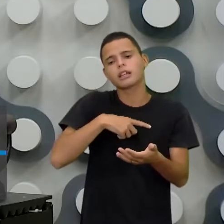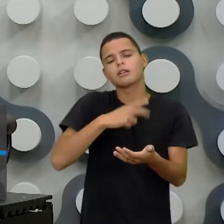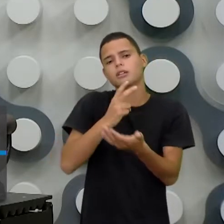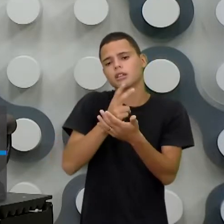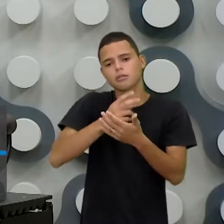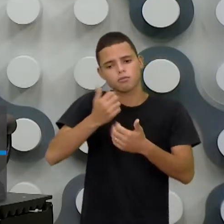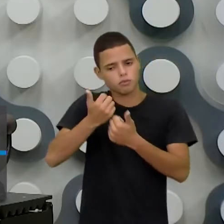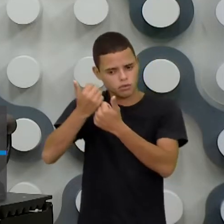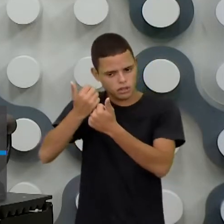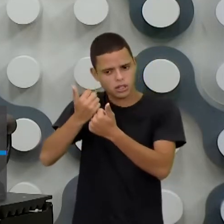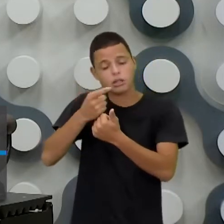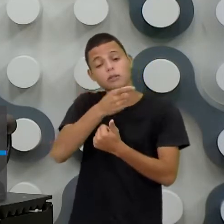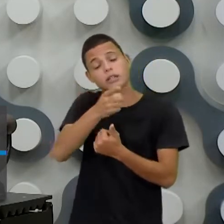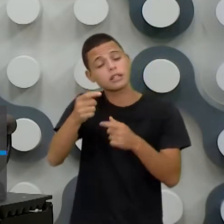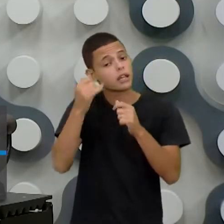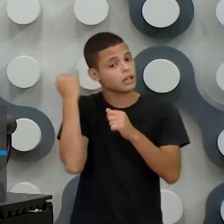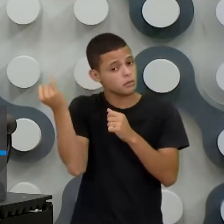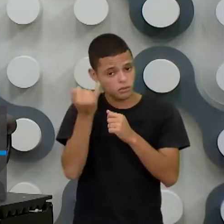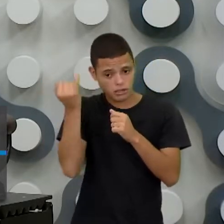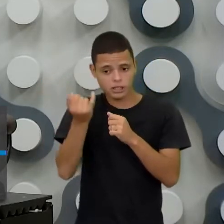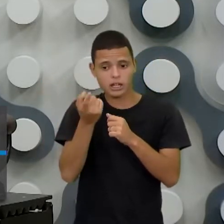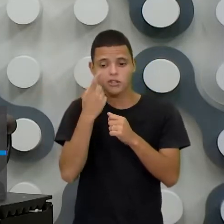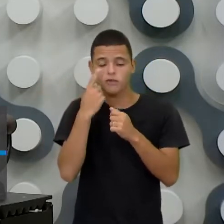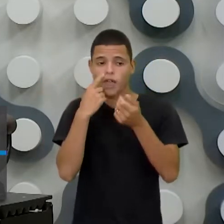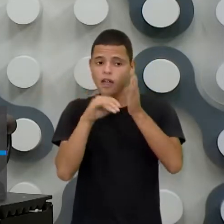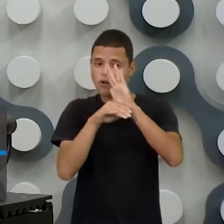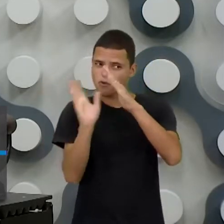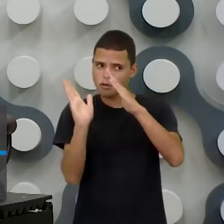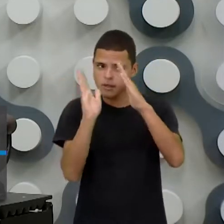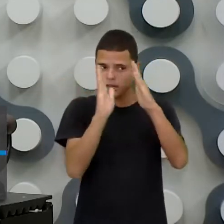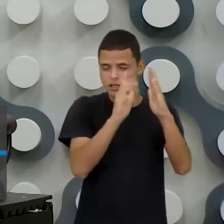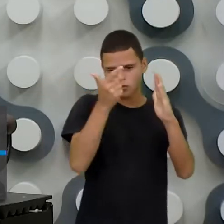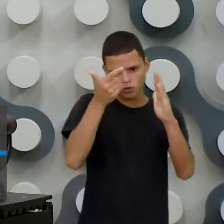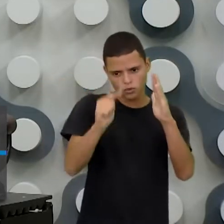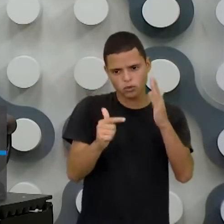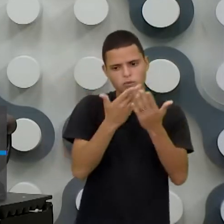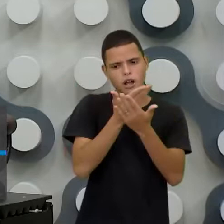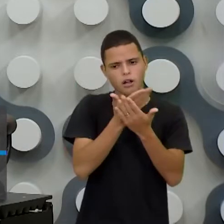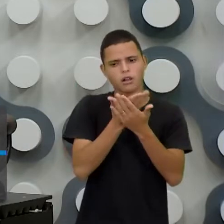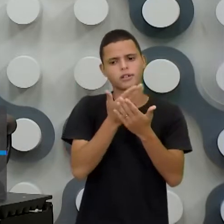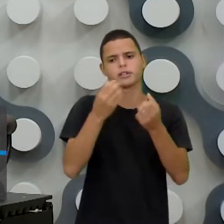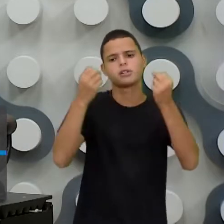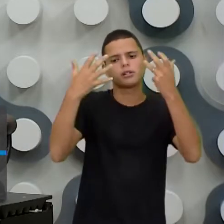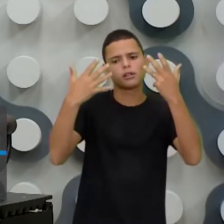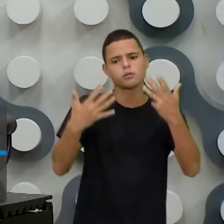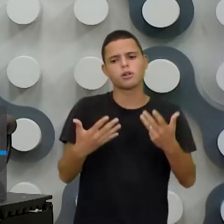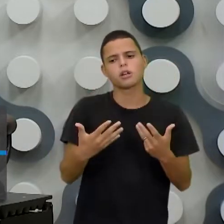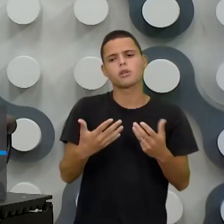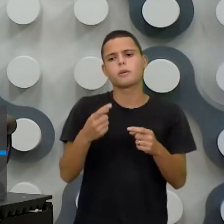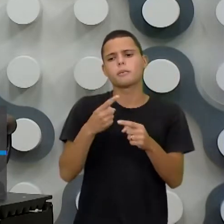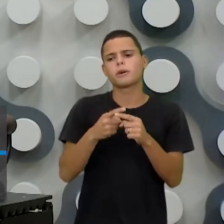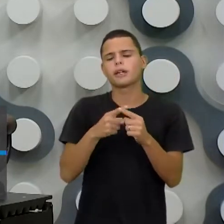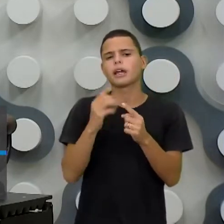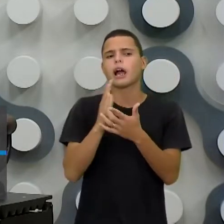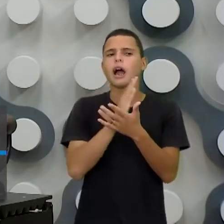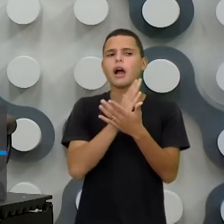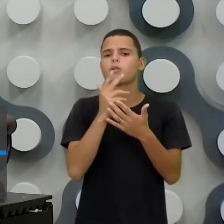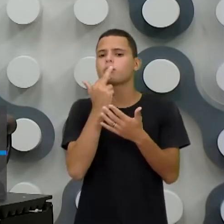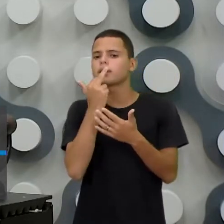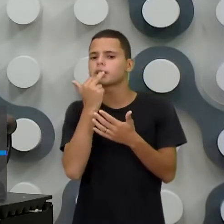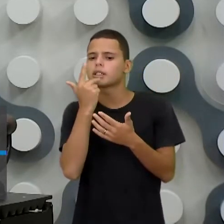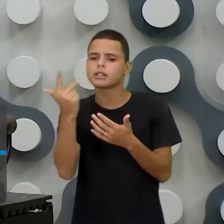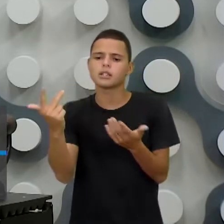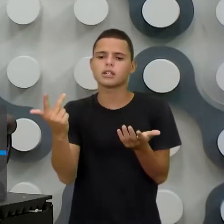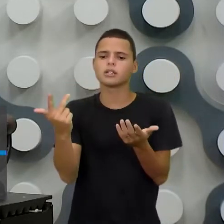outros vídeos para vocês retomarem lá, reforçarem o conteúdo. Nós comentamos sobre isso, né? Então, por que será que determinadas linguagens,